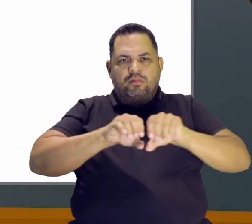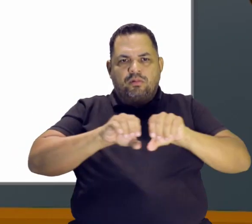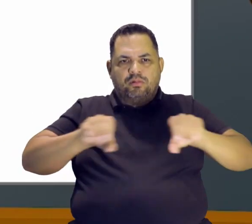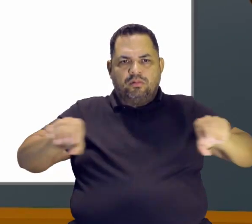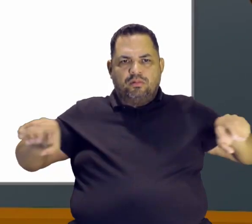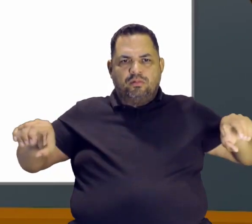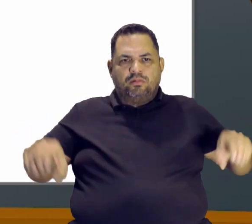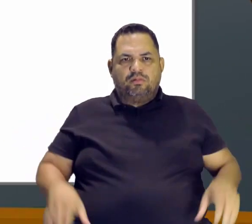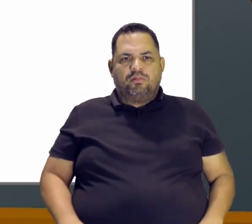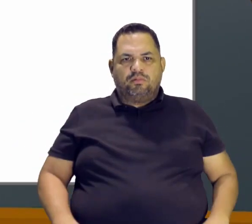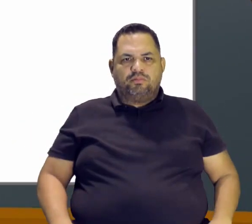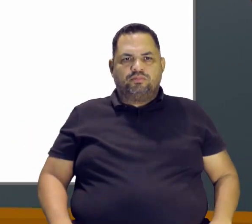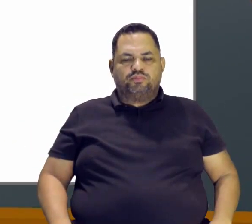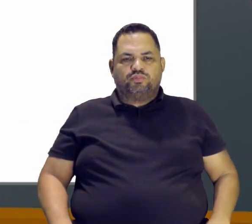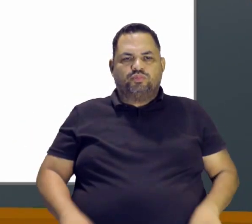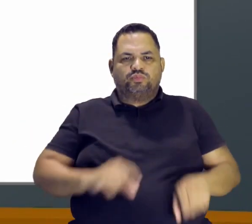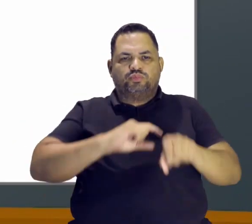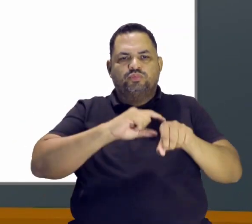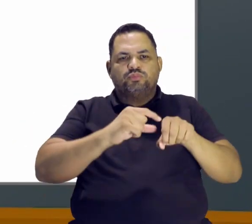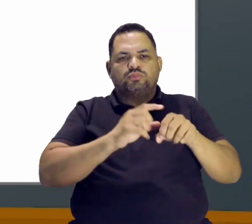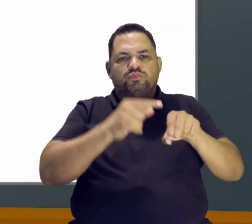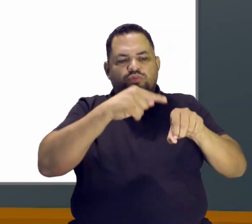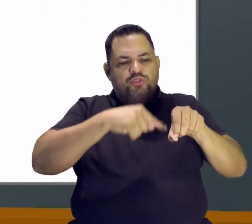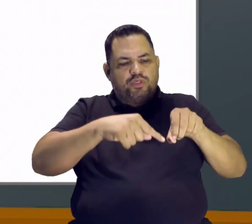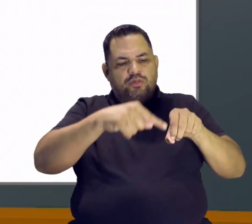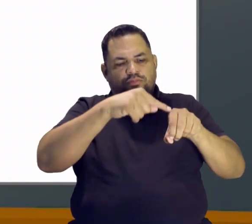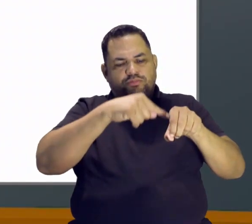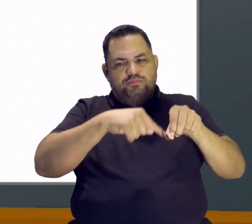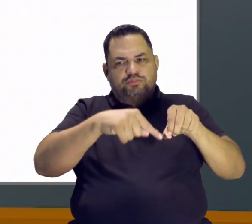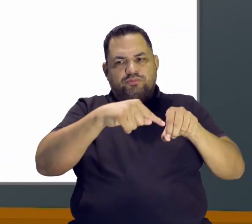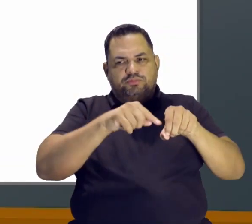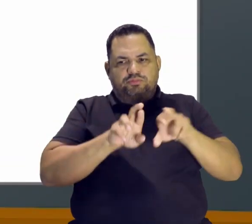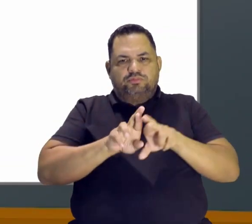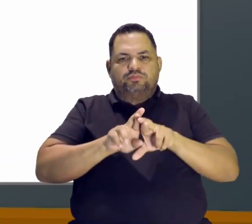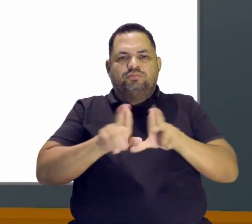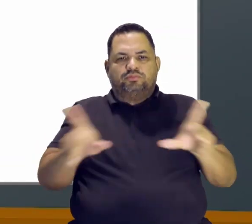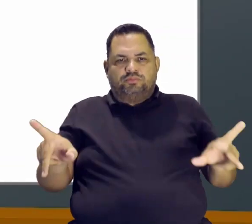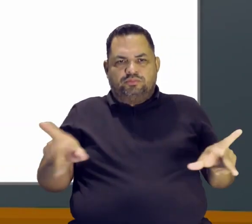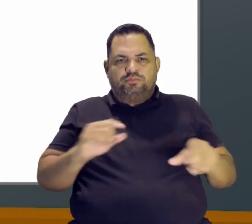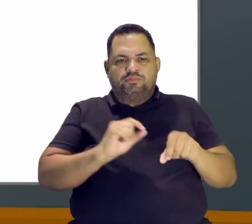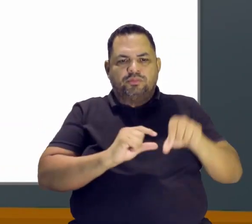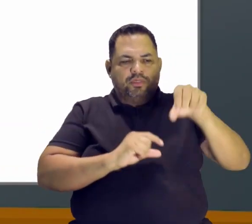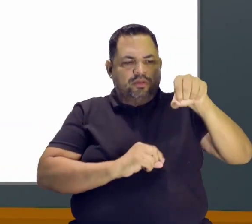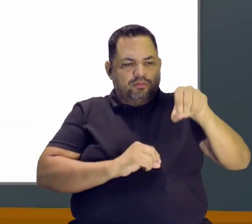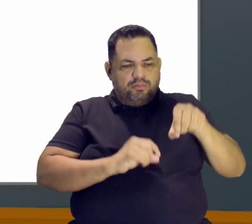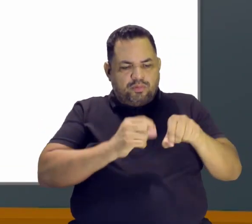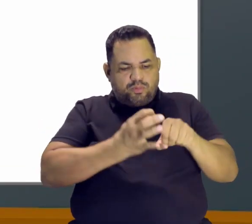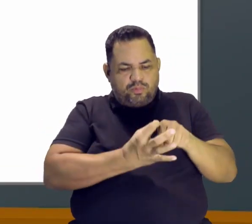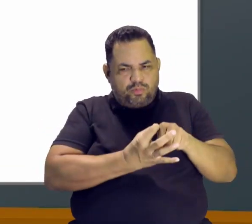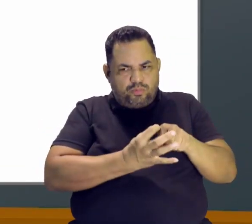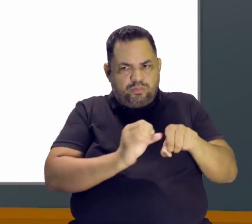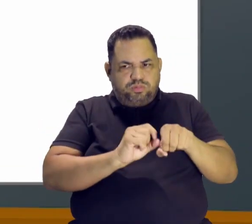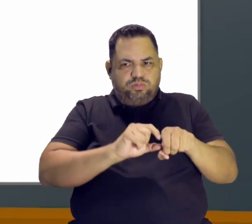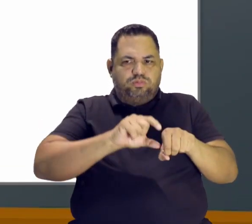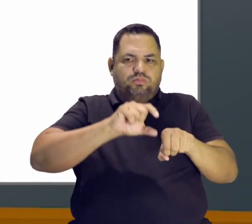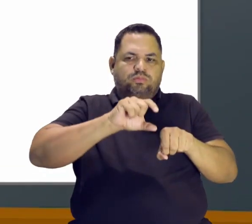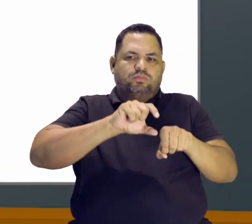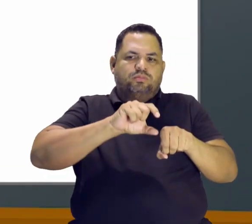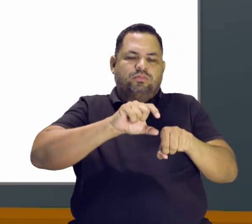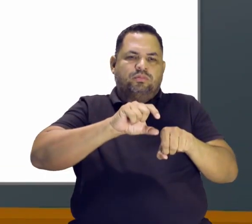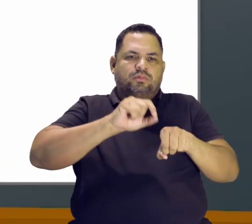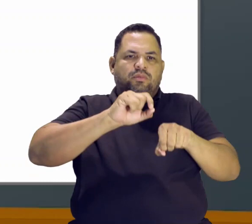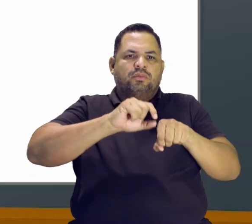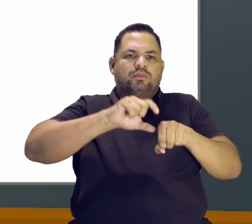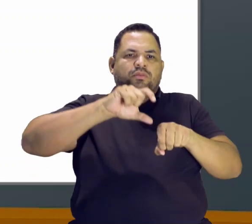com diâmetros diferentes. E aí nós temos um diâmetro maior, mais largo, um secundário médio e